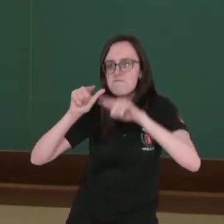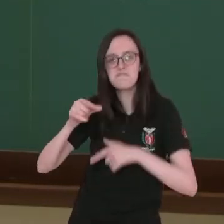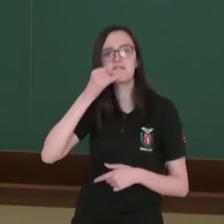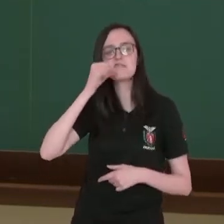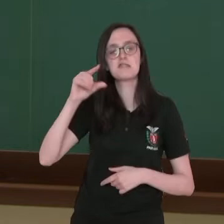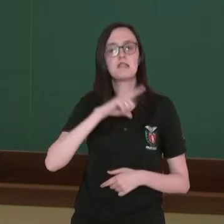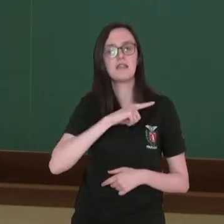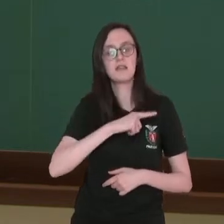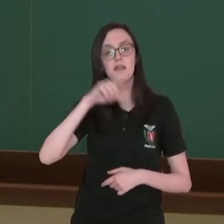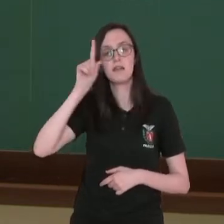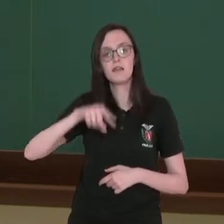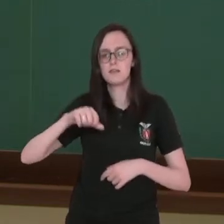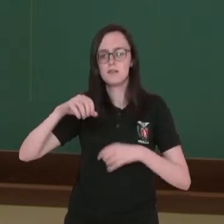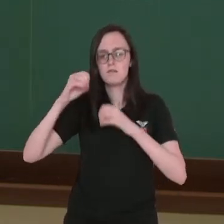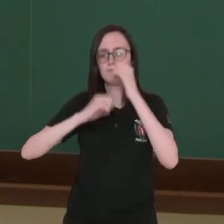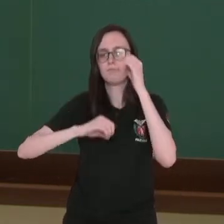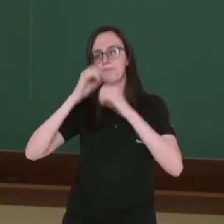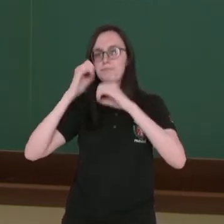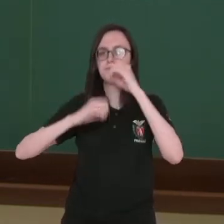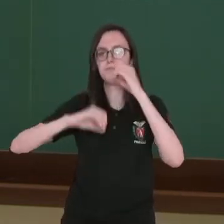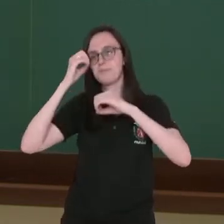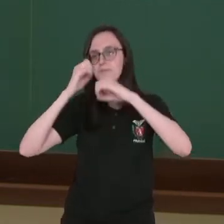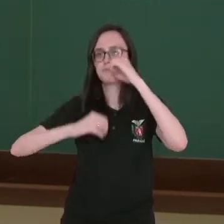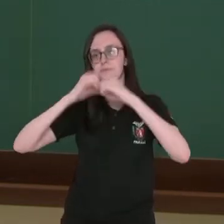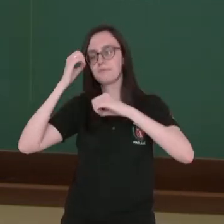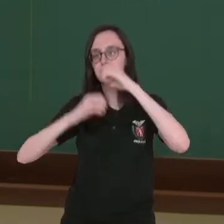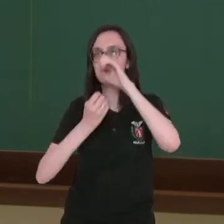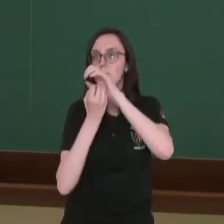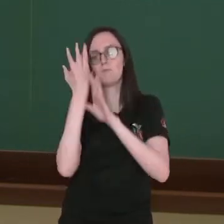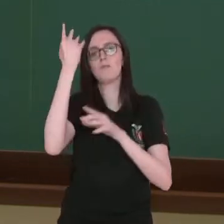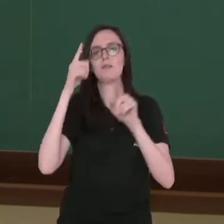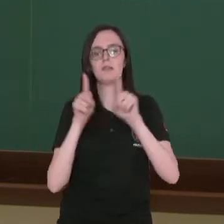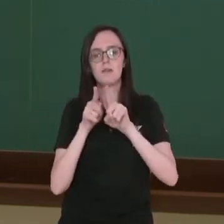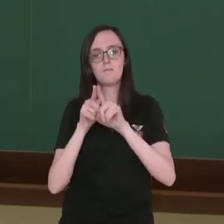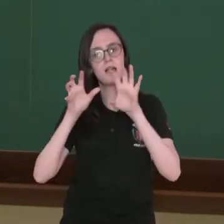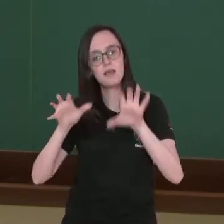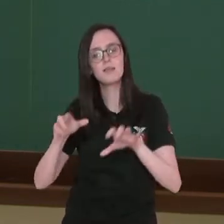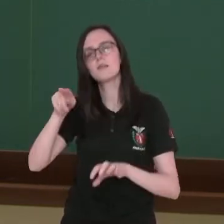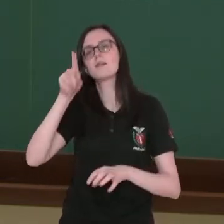que aumenta a agitação das moléculas e o gás empurra. Então, de certa forma,